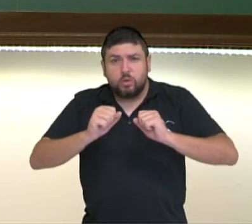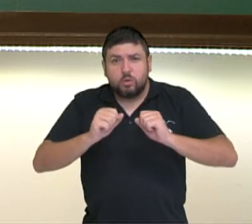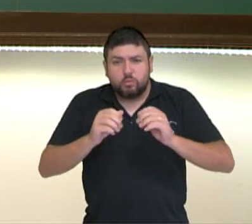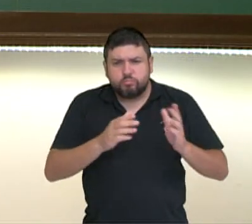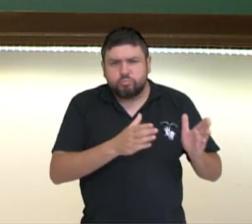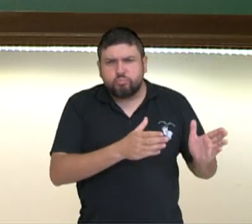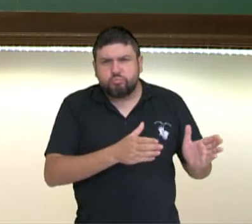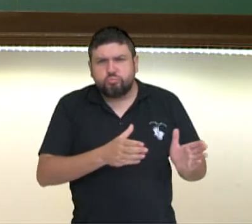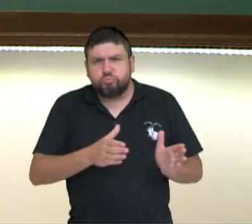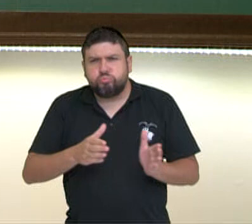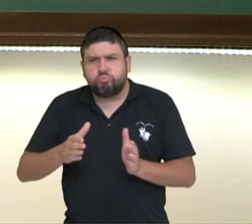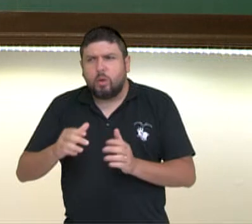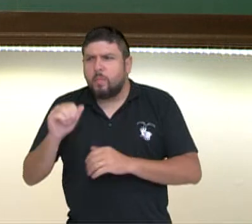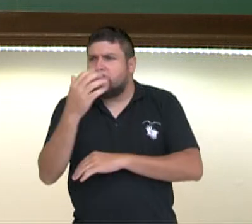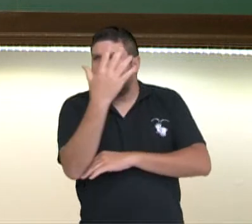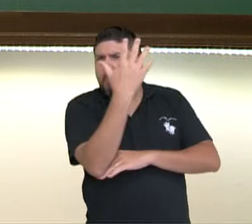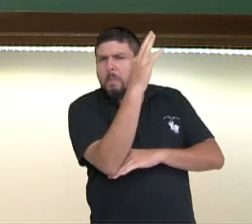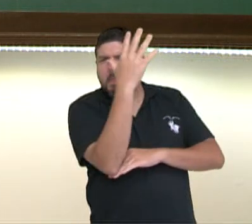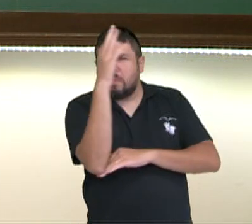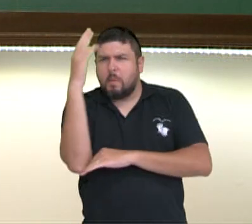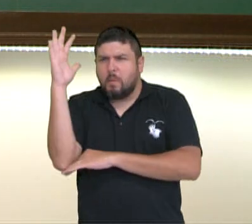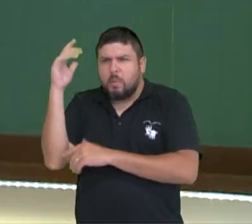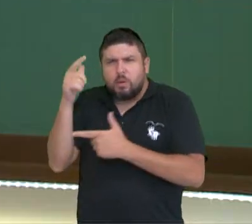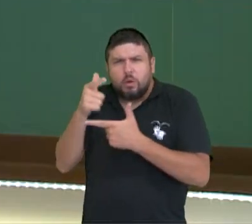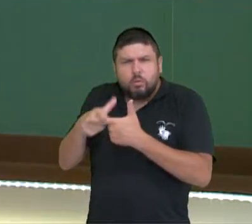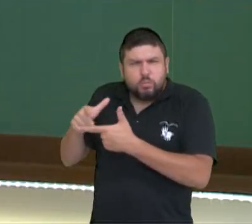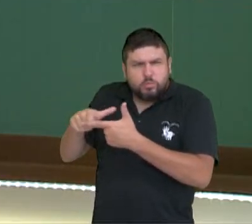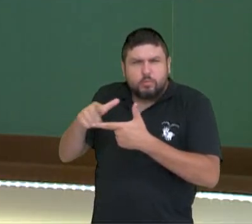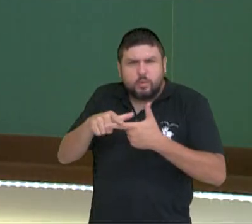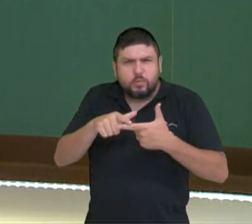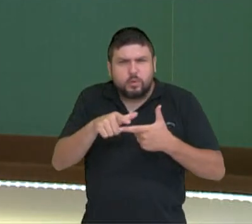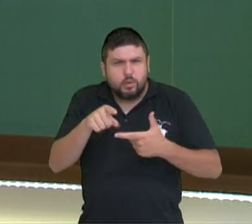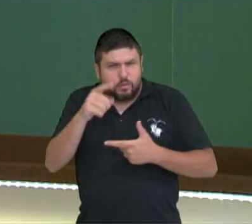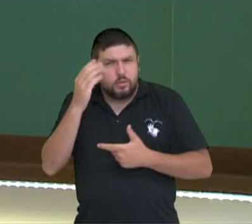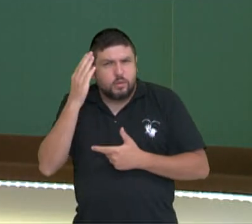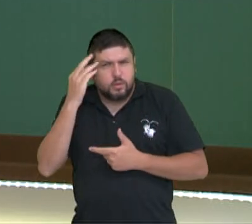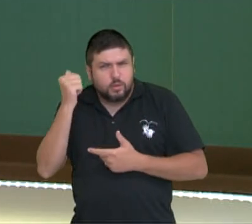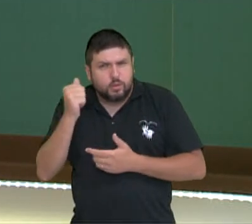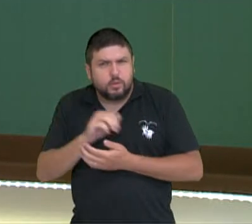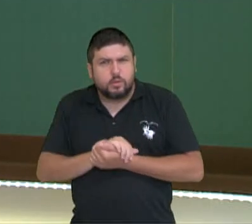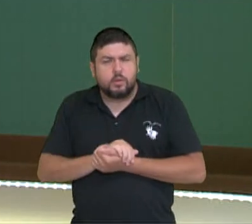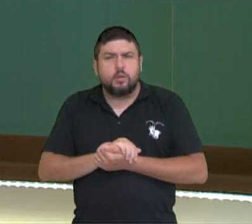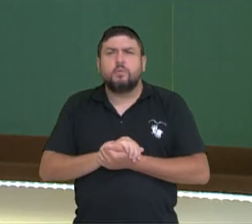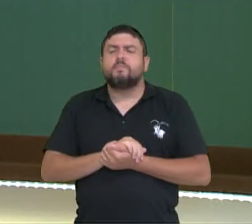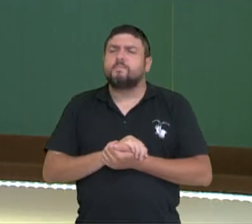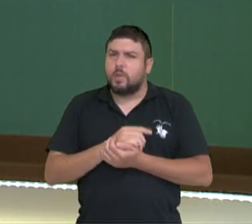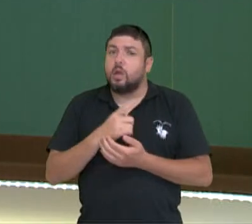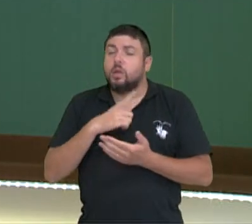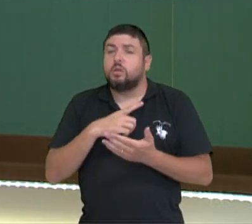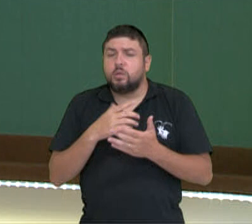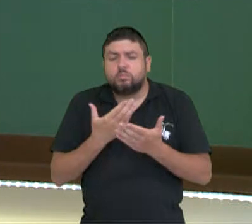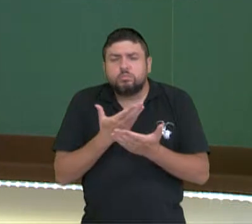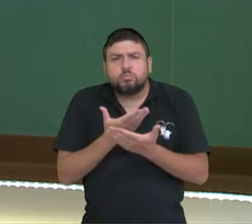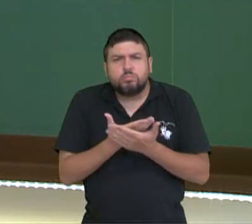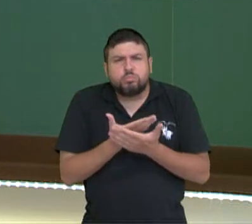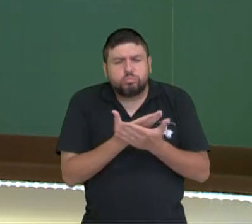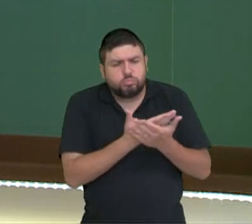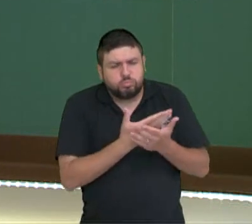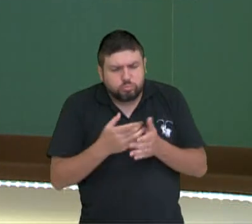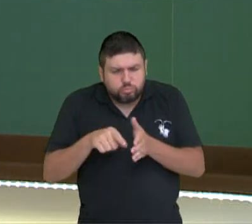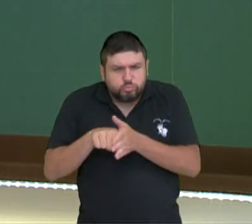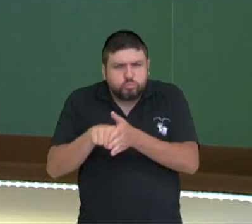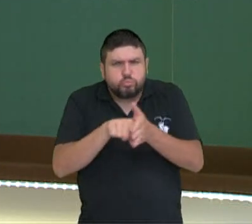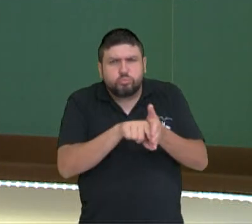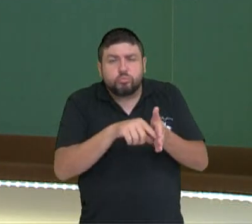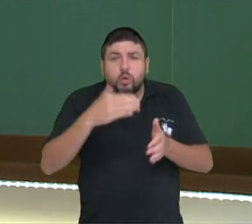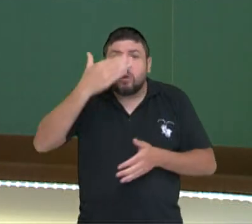na nossa natureza? Existem vários estudos que indicam que o mundo ele